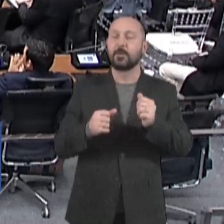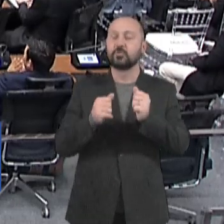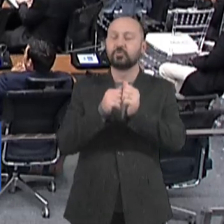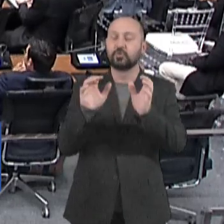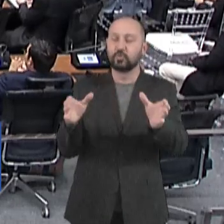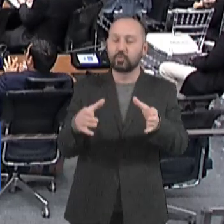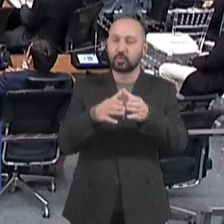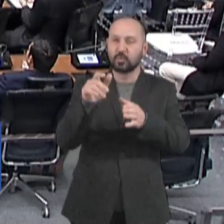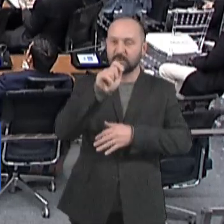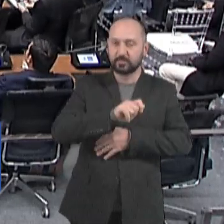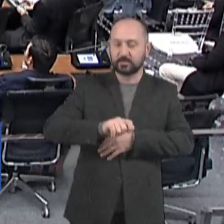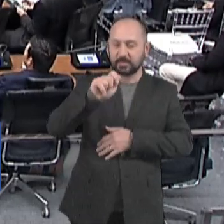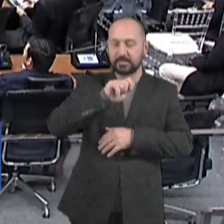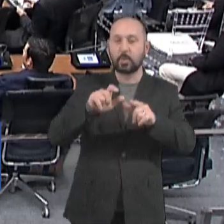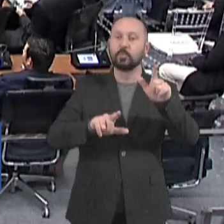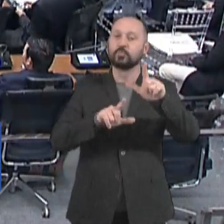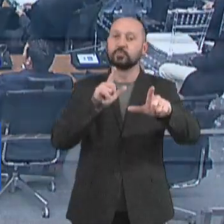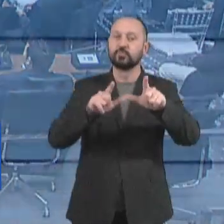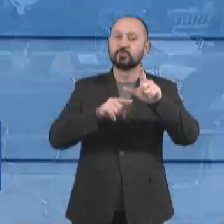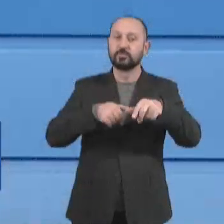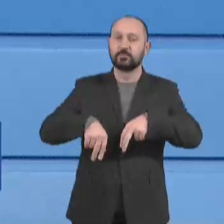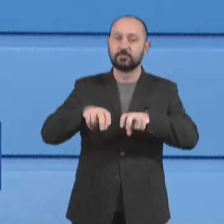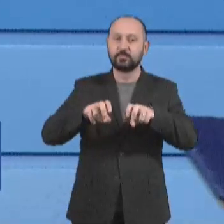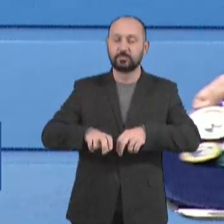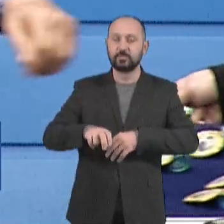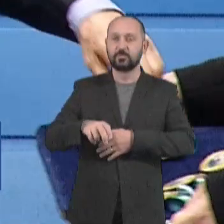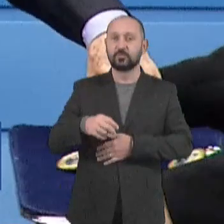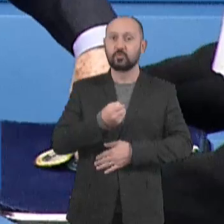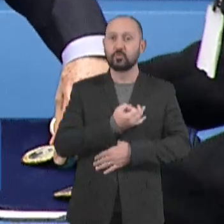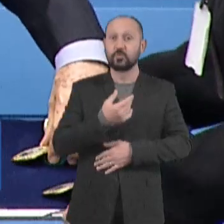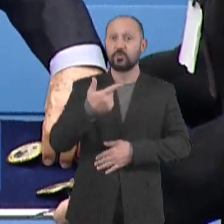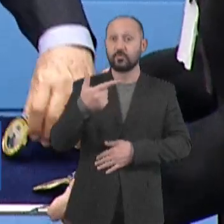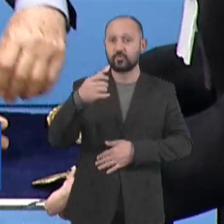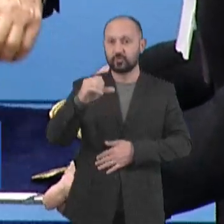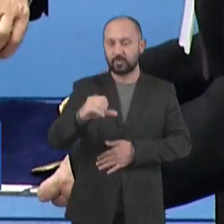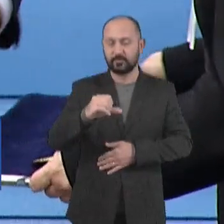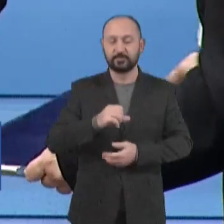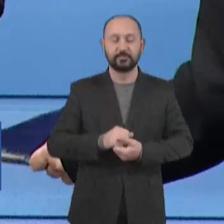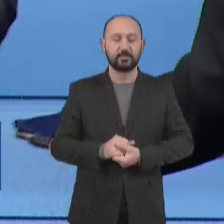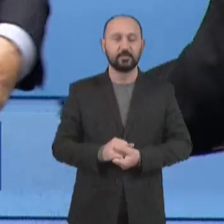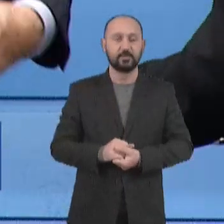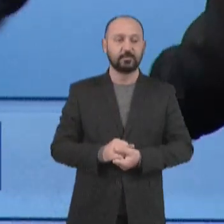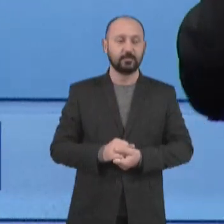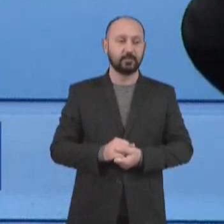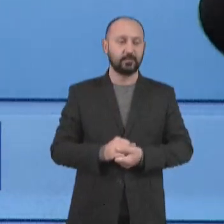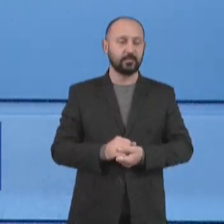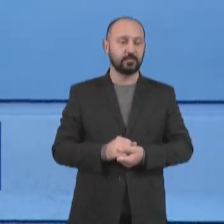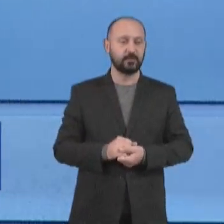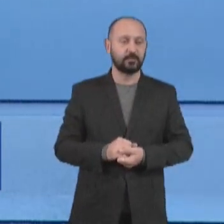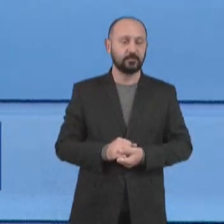Academia Sul-Mato-Grossense de Letras, cadeira número 29.